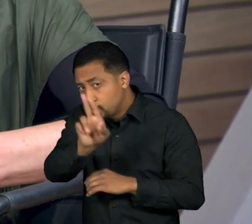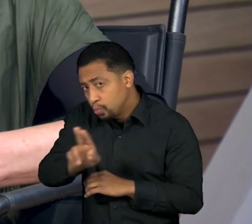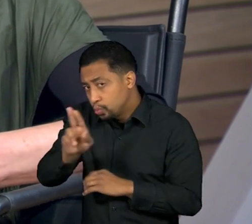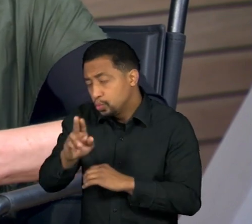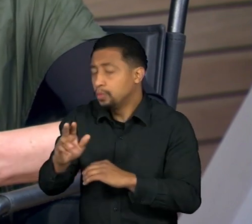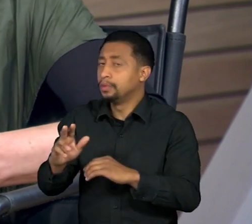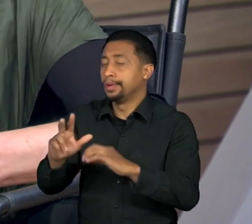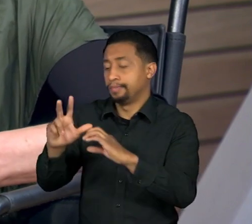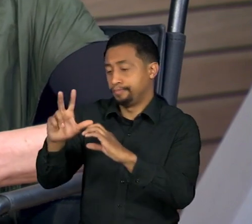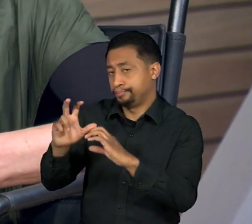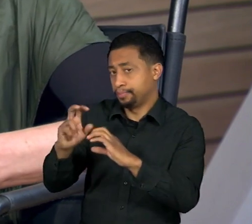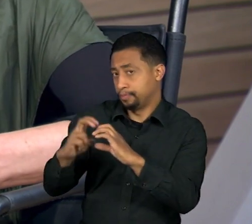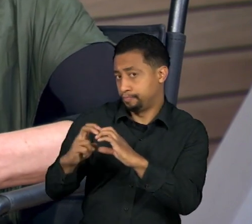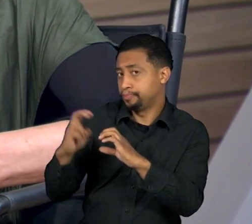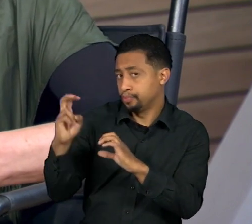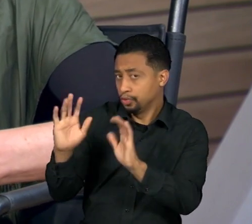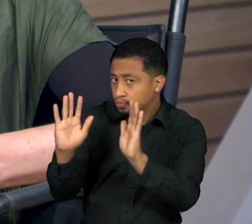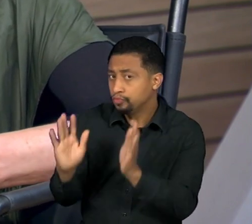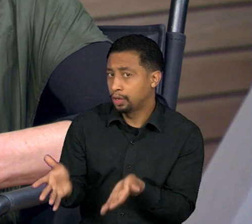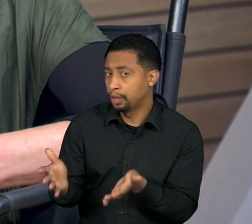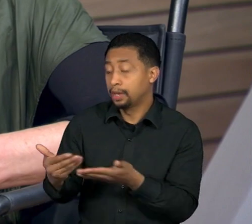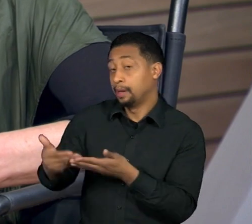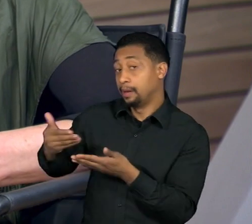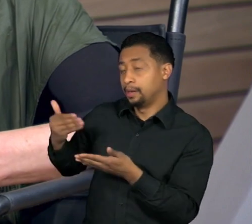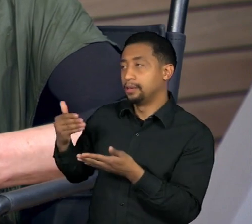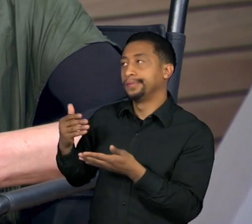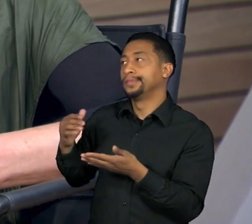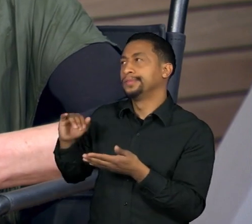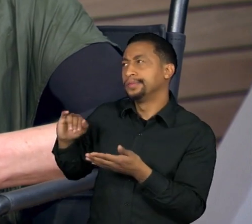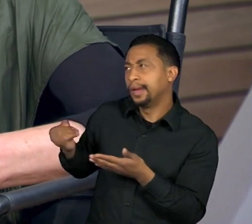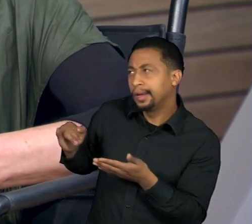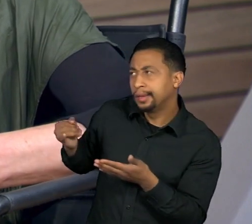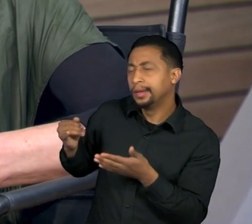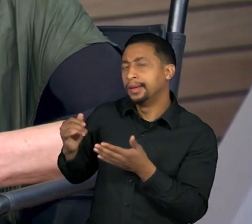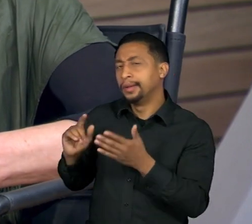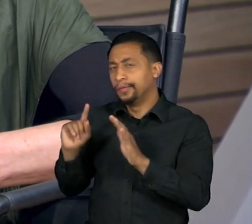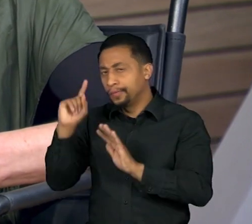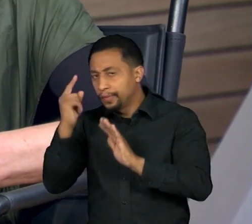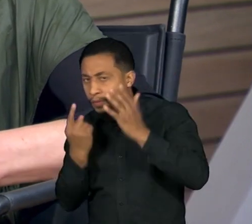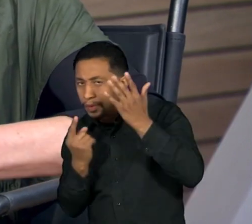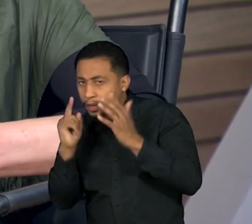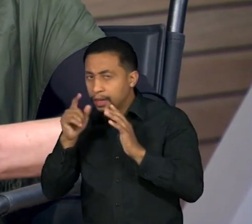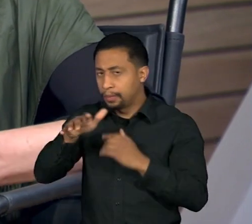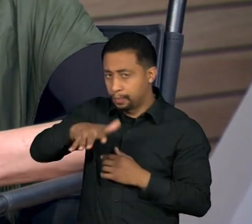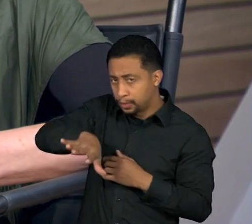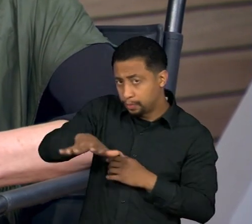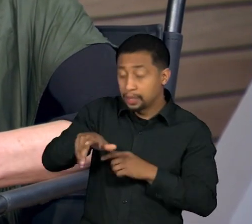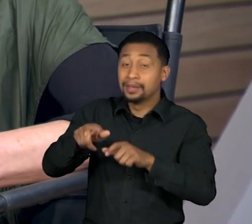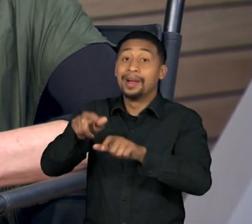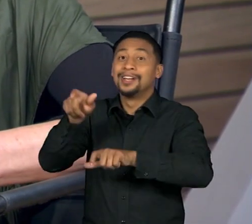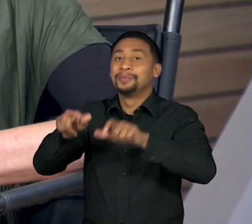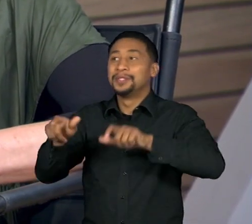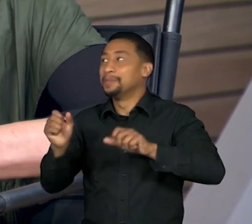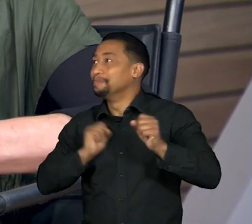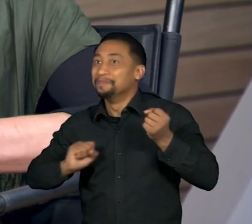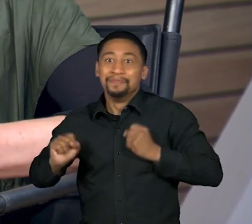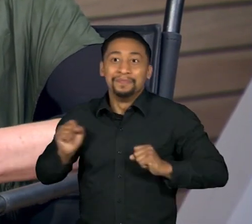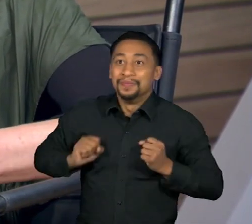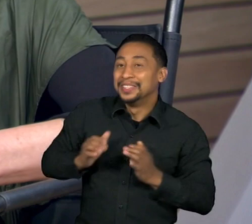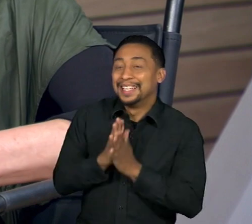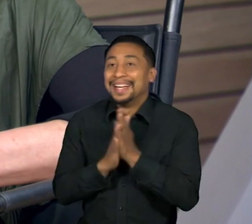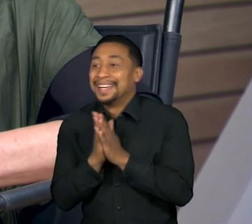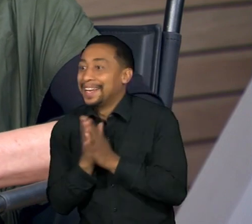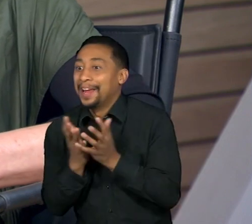ChatGPT. No começo, janeiro, fevereiro, um pouco eu acompanhei algumas pesquisas que foram feitas, as pessoas estavam mais entusiasmadas, parecia uma